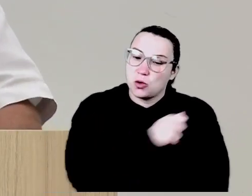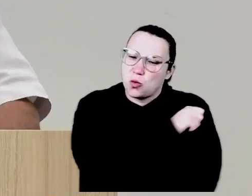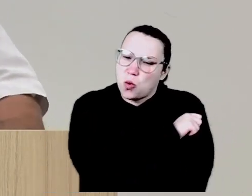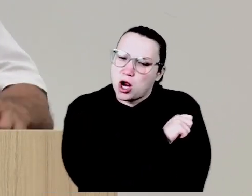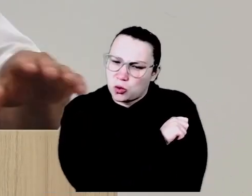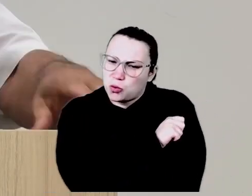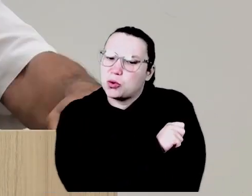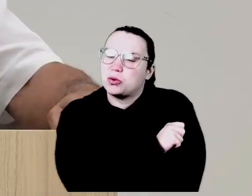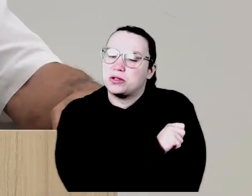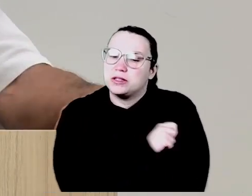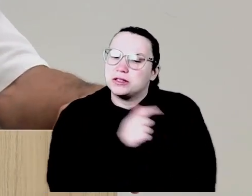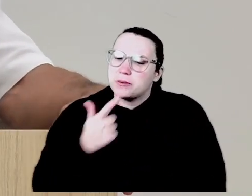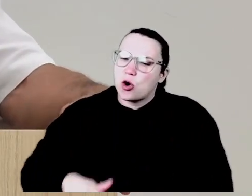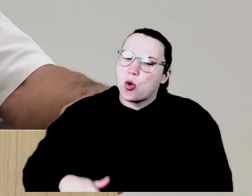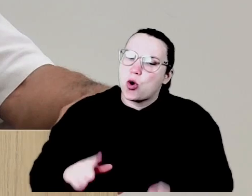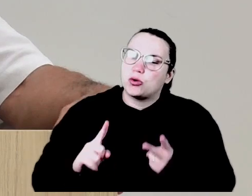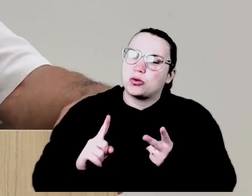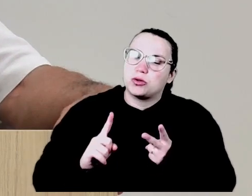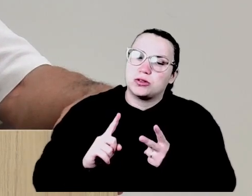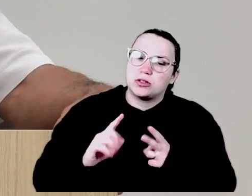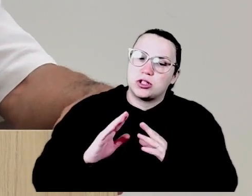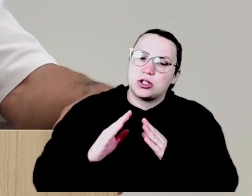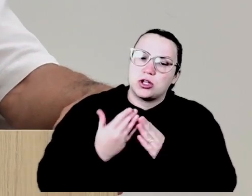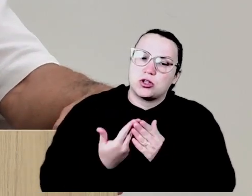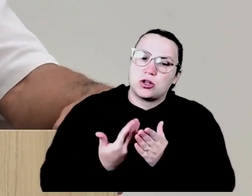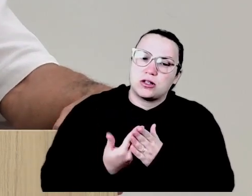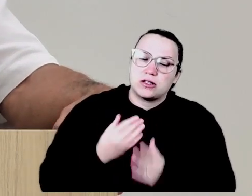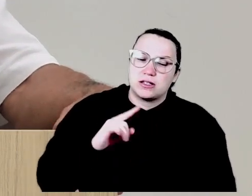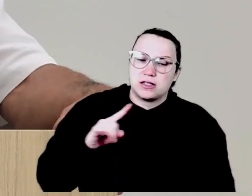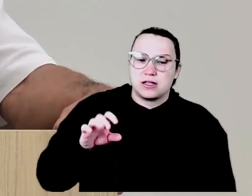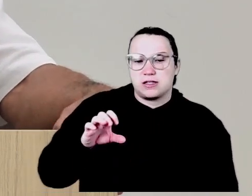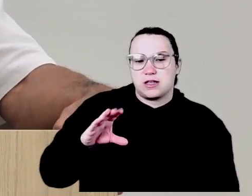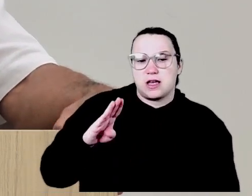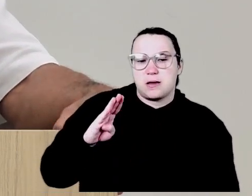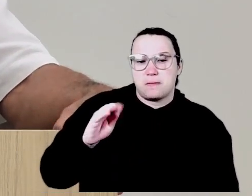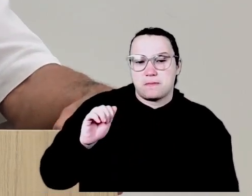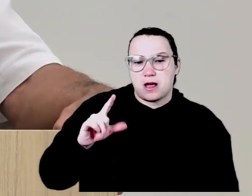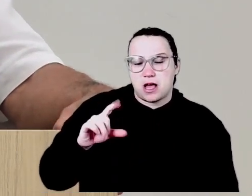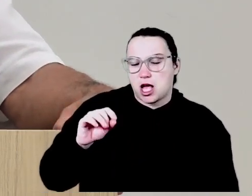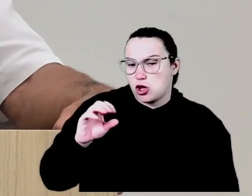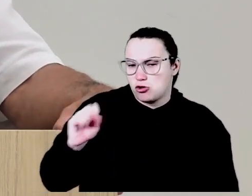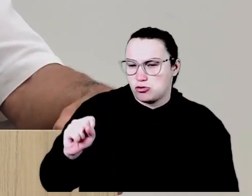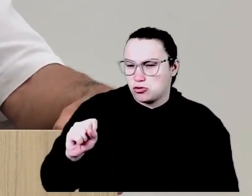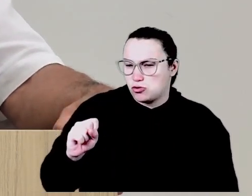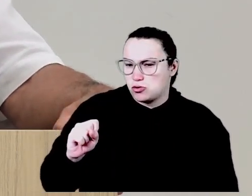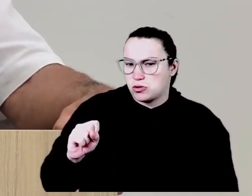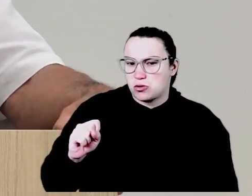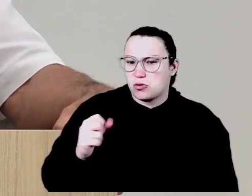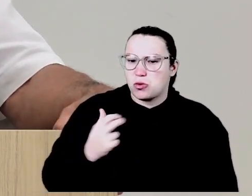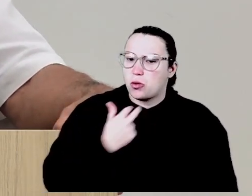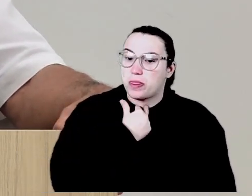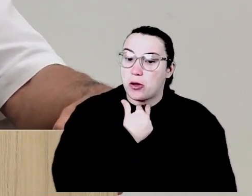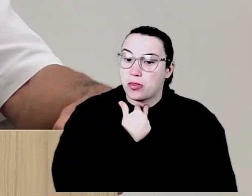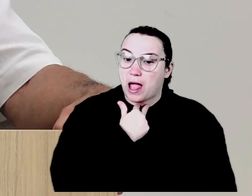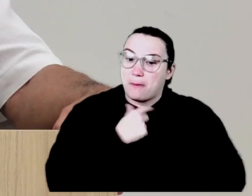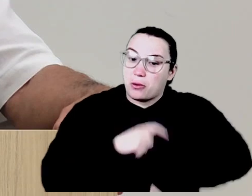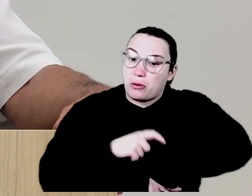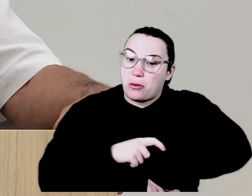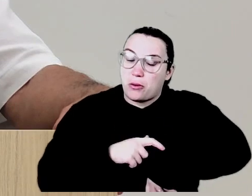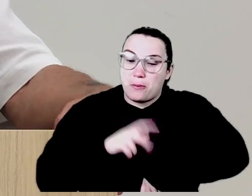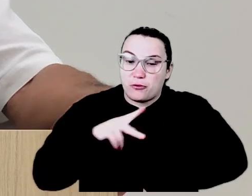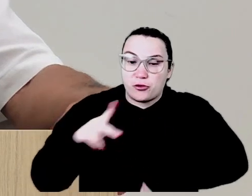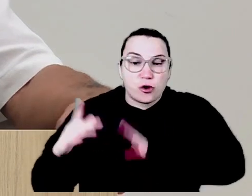do Colégio Cívico militar Jardim zeballos também não não deu tempo de entrar em contato com o professor